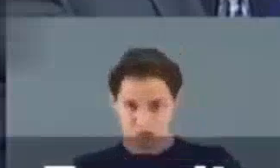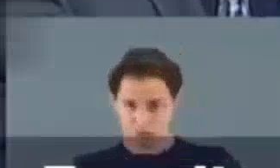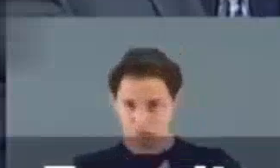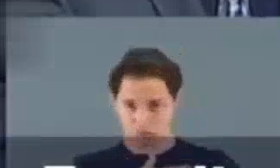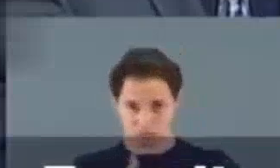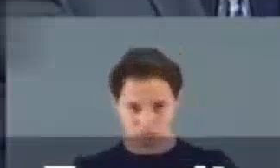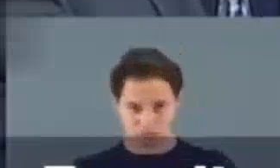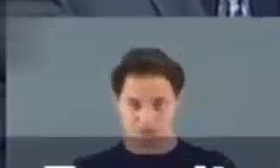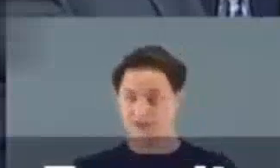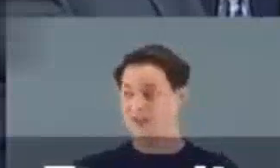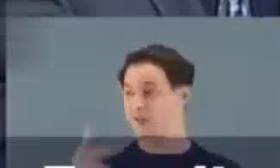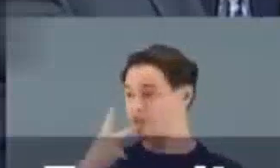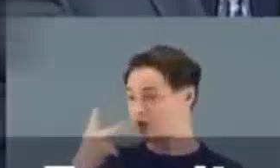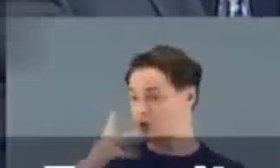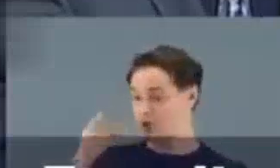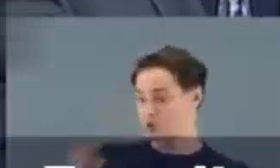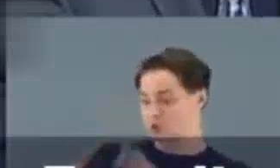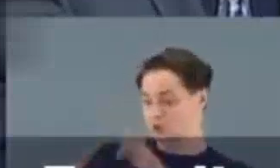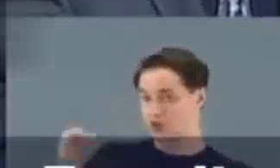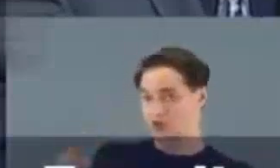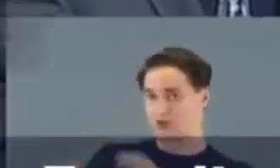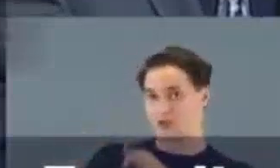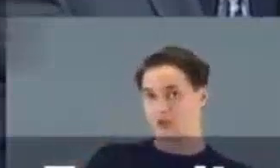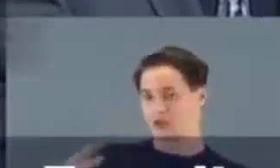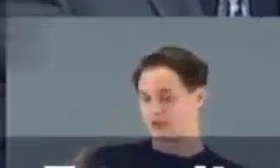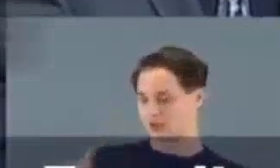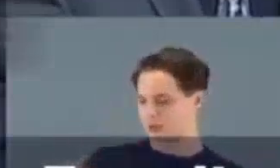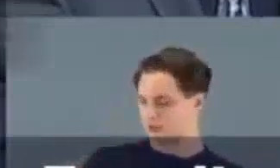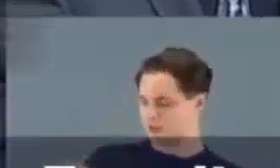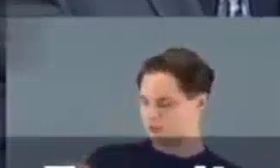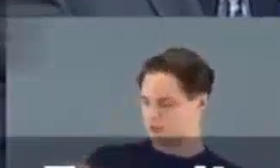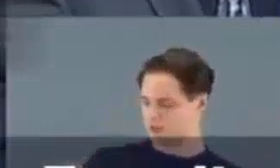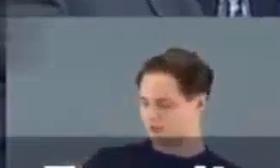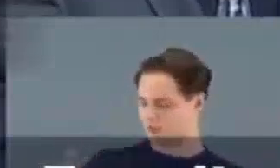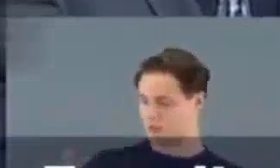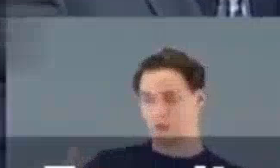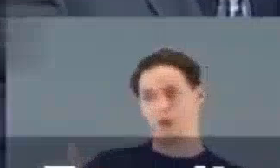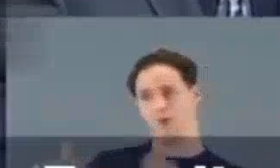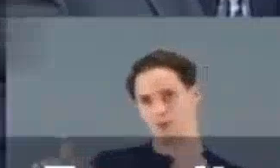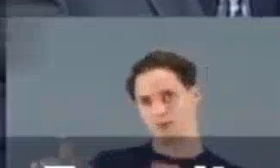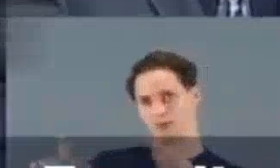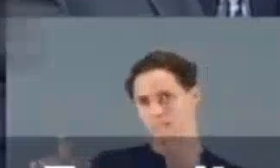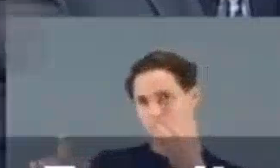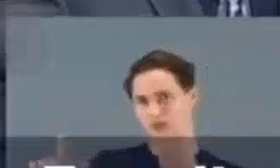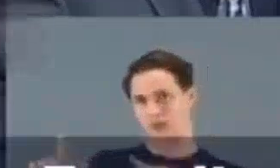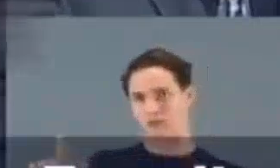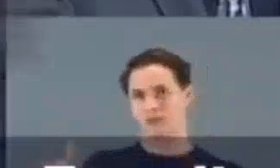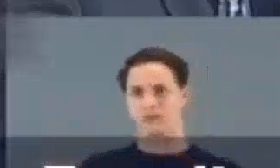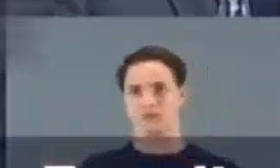Eu não tenho nenhuma condenação. Só um minutinho. Deixa eu puder falar, porque senão fica difícil.